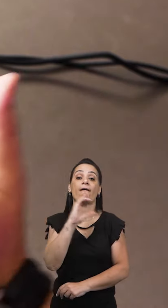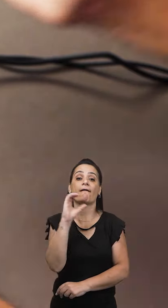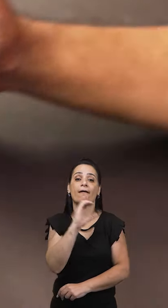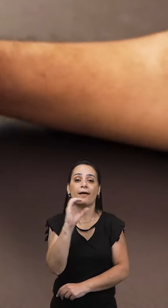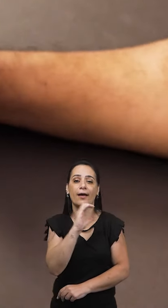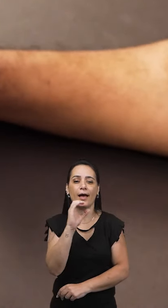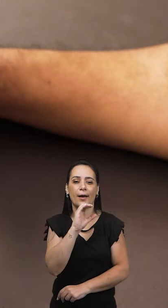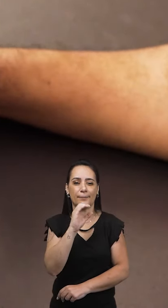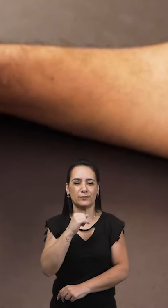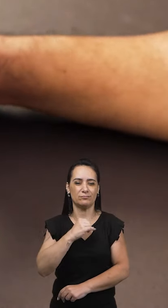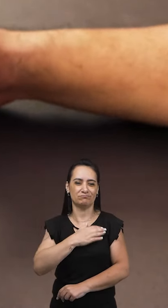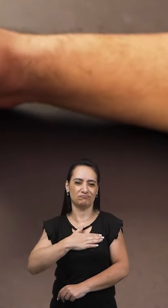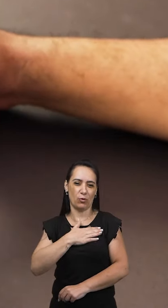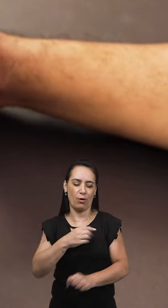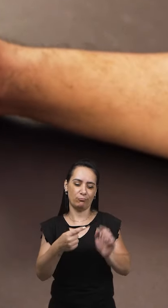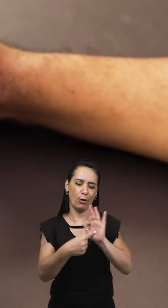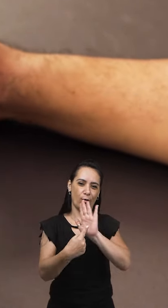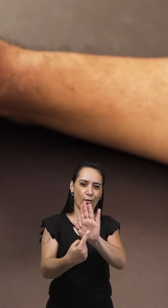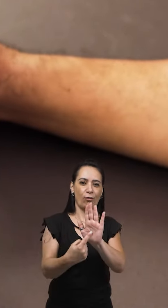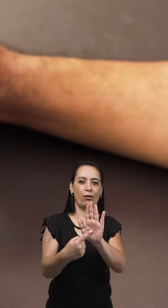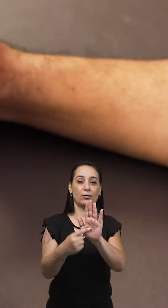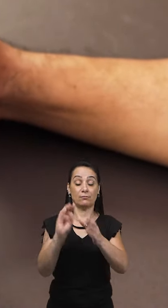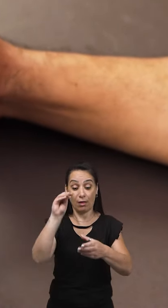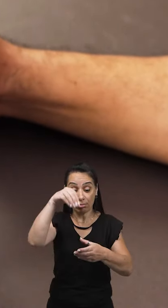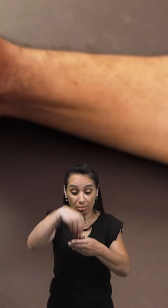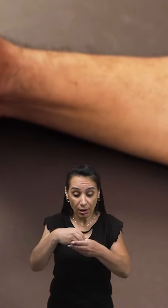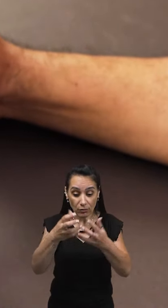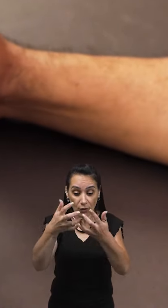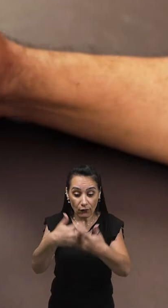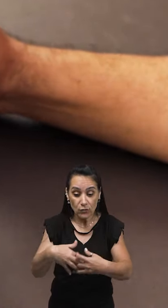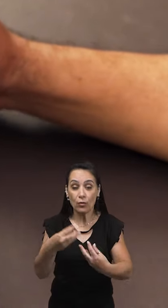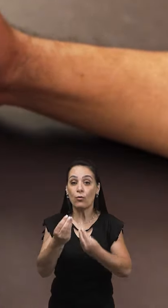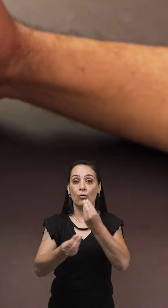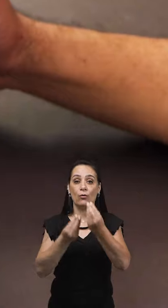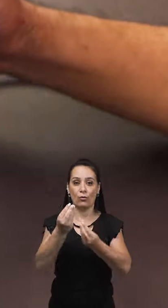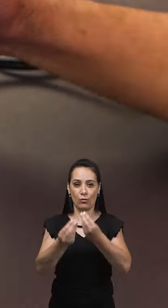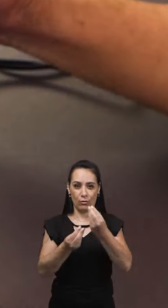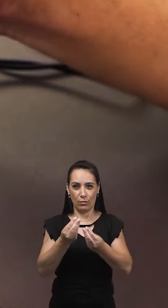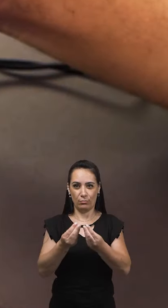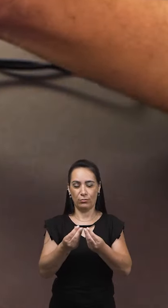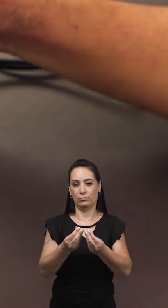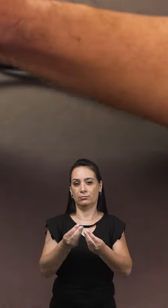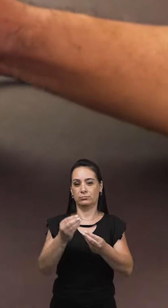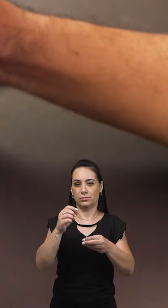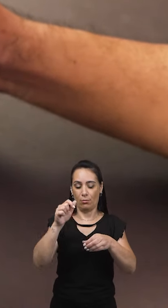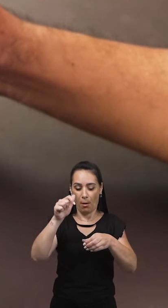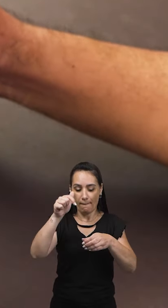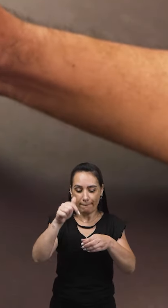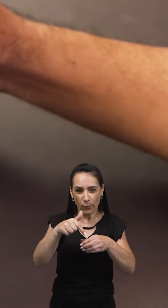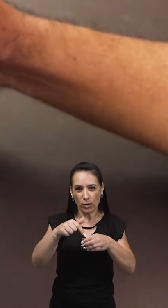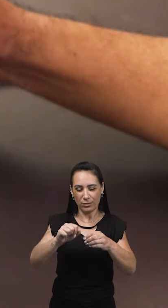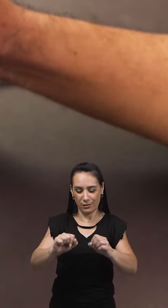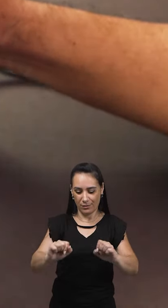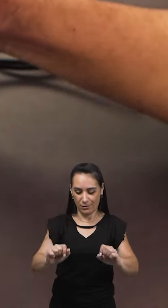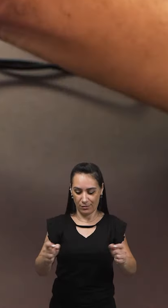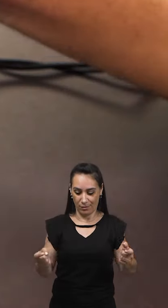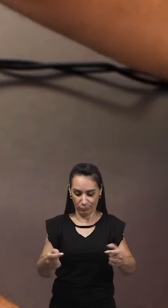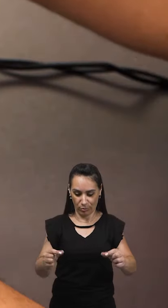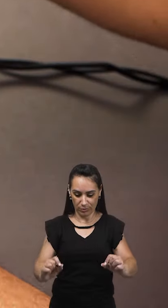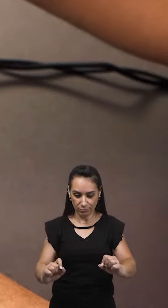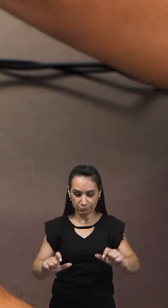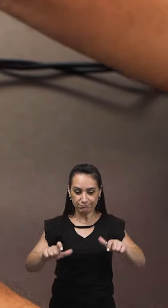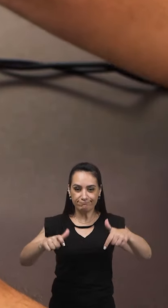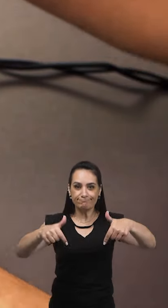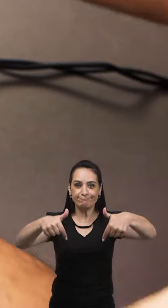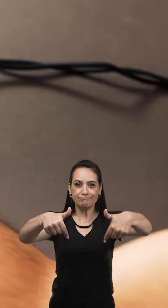teste super rápido aqui. Primeiro eu gostaria de mostrar até como é que ela funciona por dentro, tá? Então, existe esse botão aqui que eu